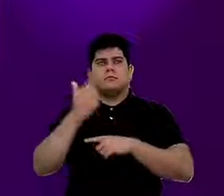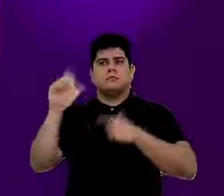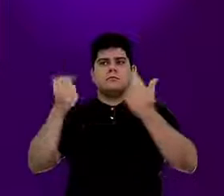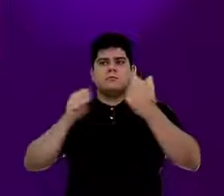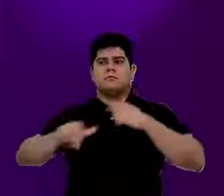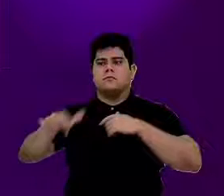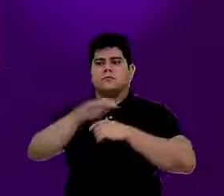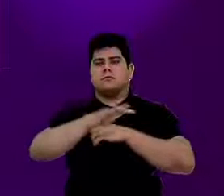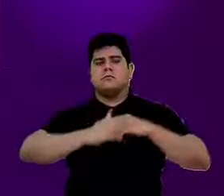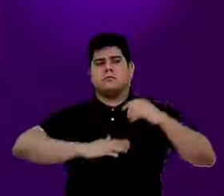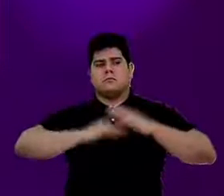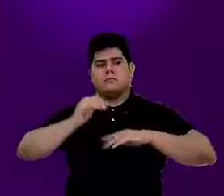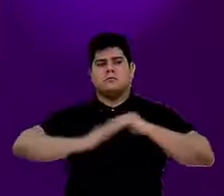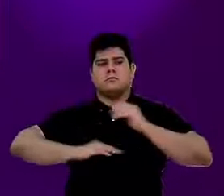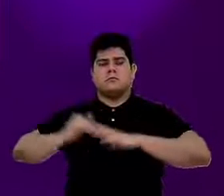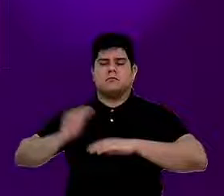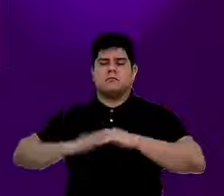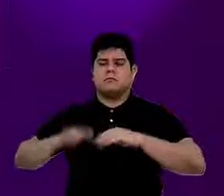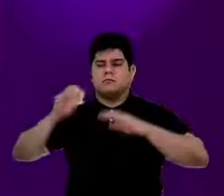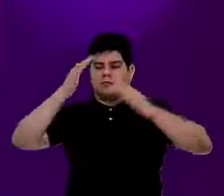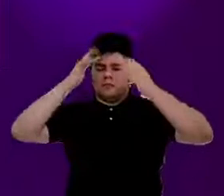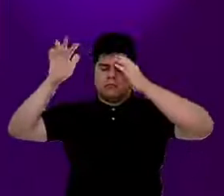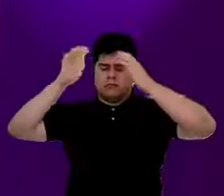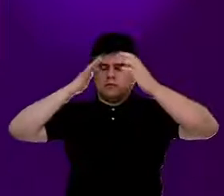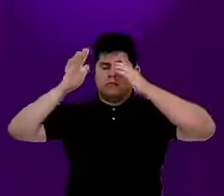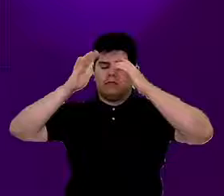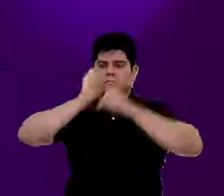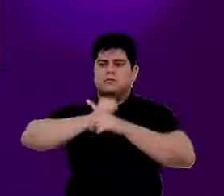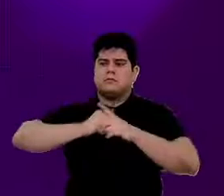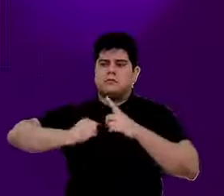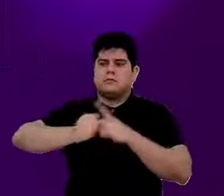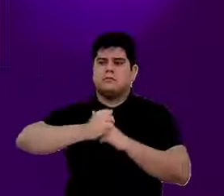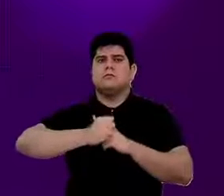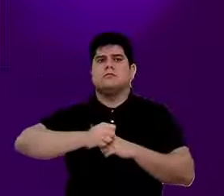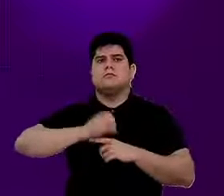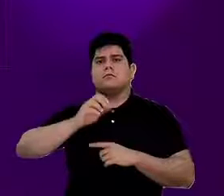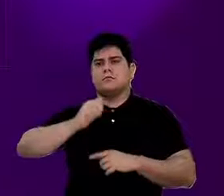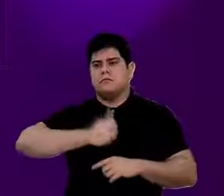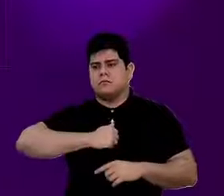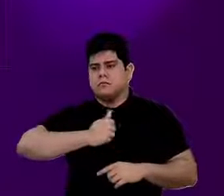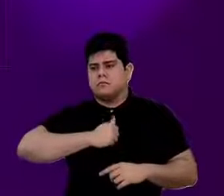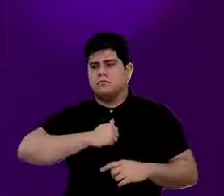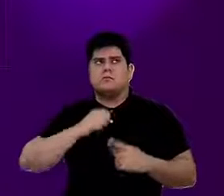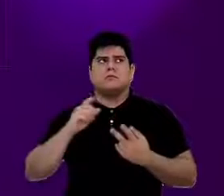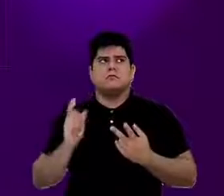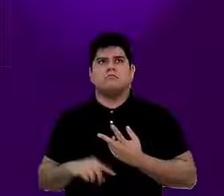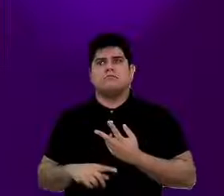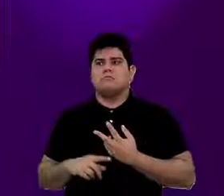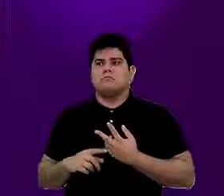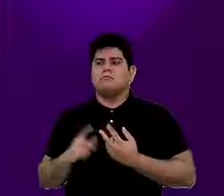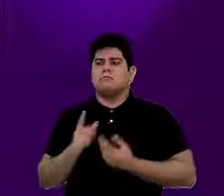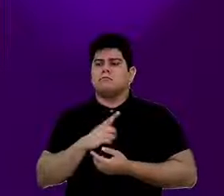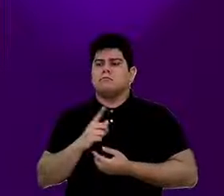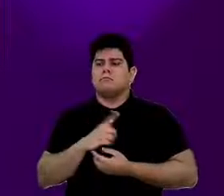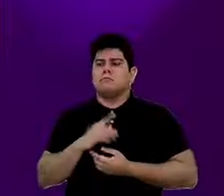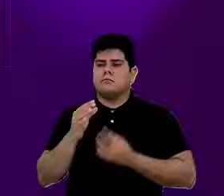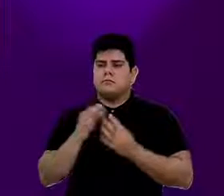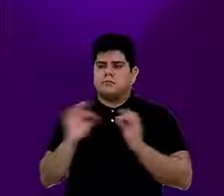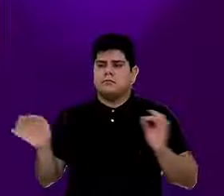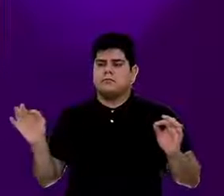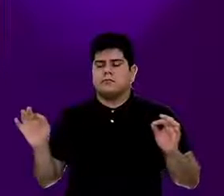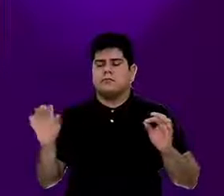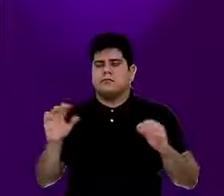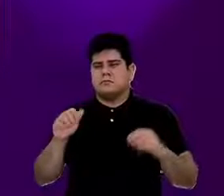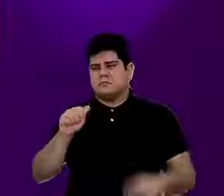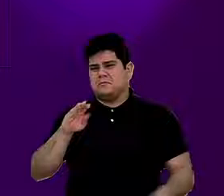outras competências, filosofia, sociologia, antropologia. Né? Existe aquela frase máxima do